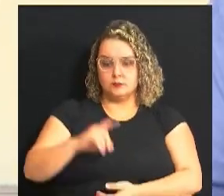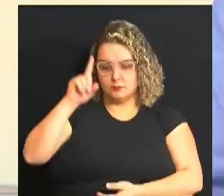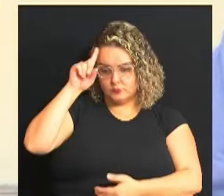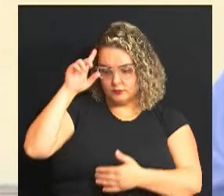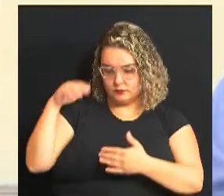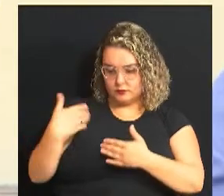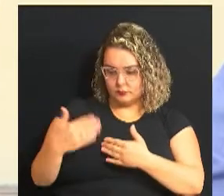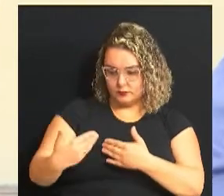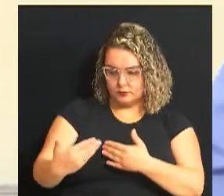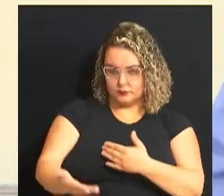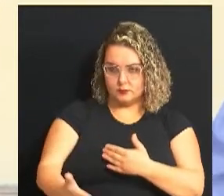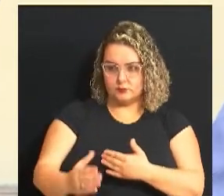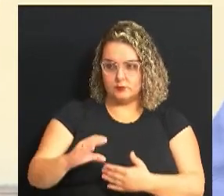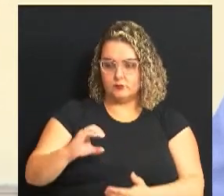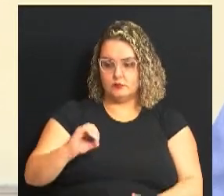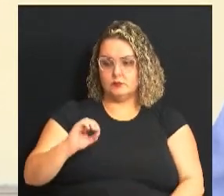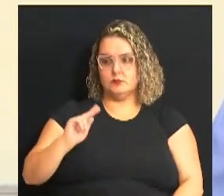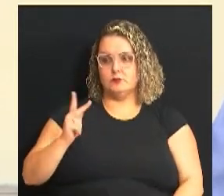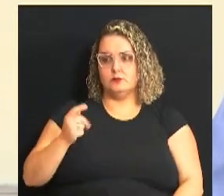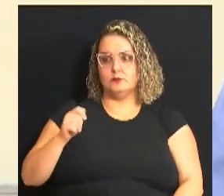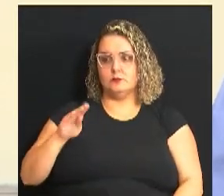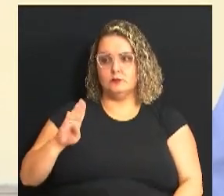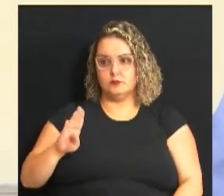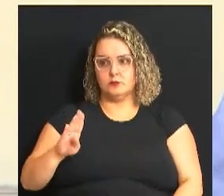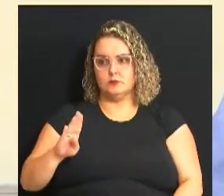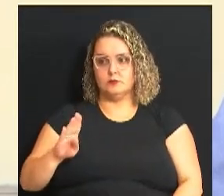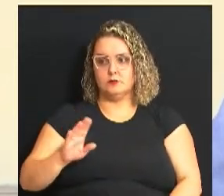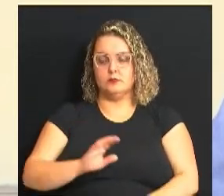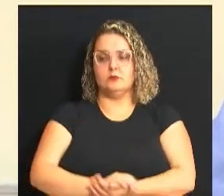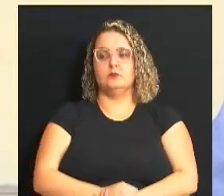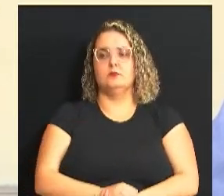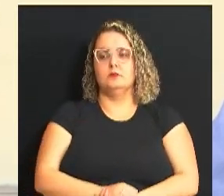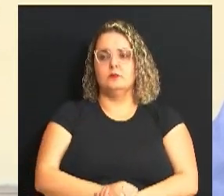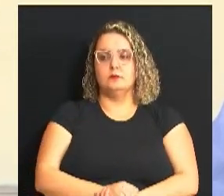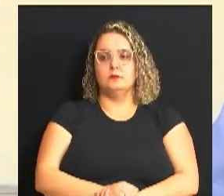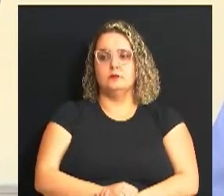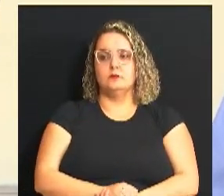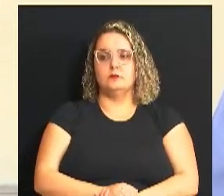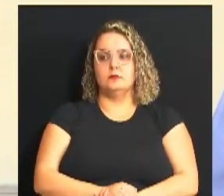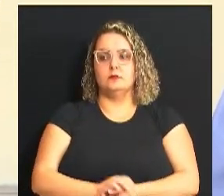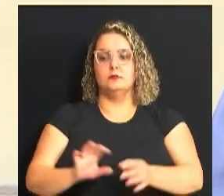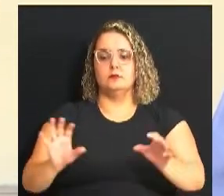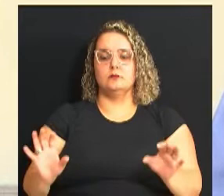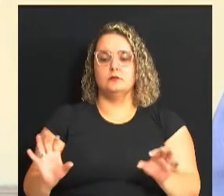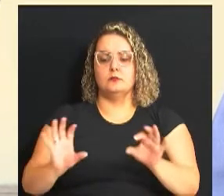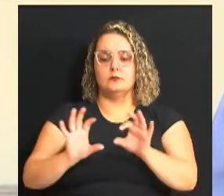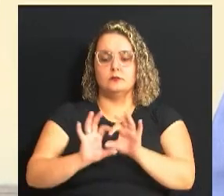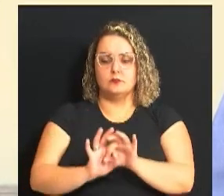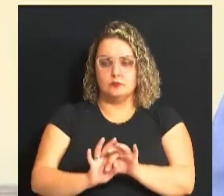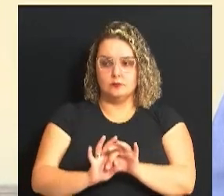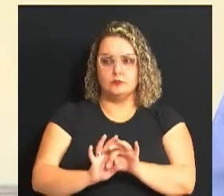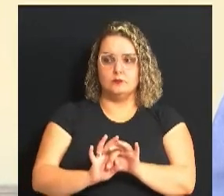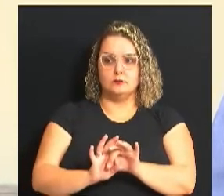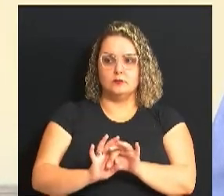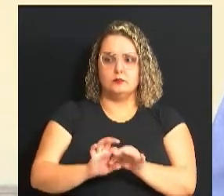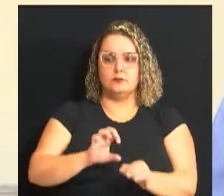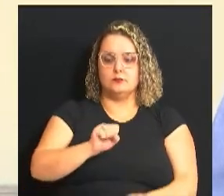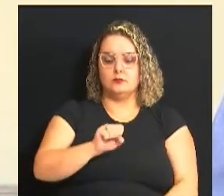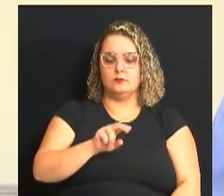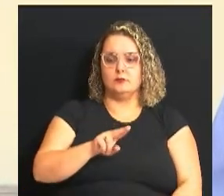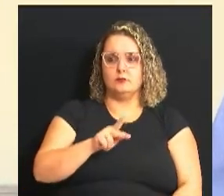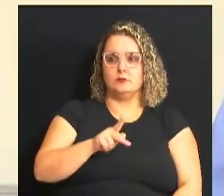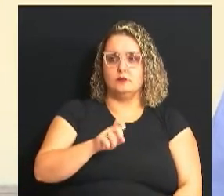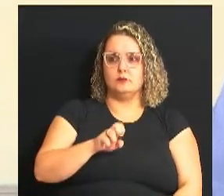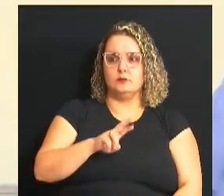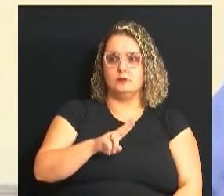a Coab estará celebrando um convênio com a Superintendência do Patrimônio